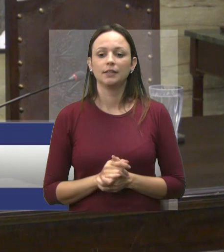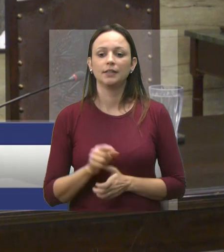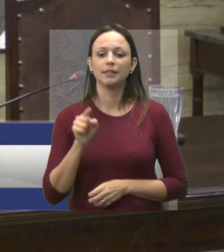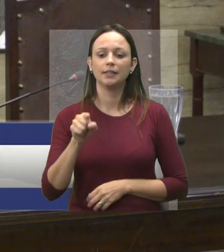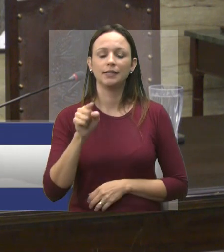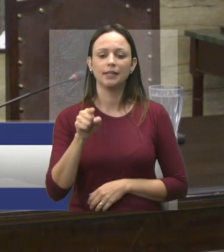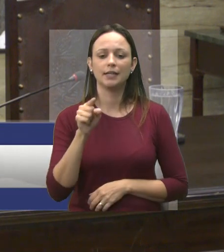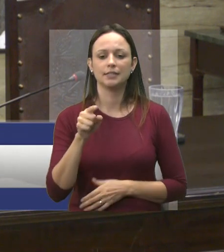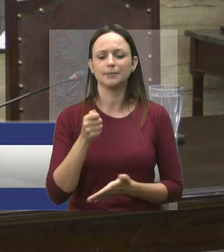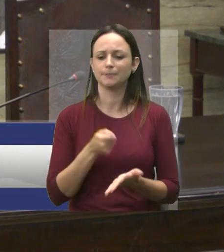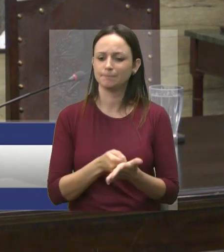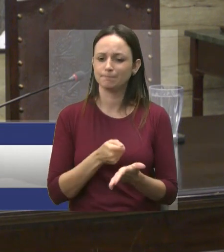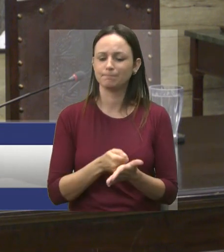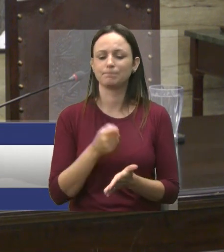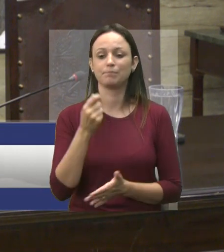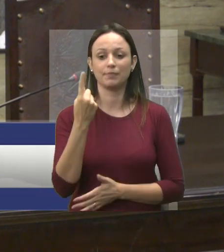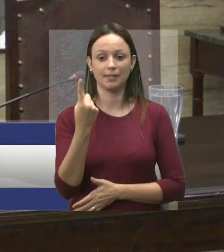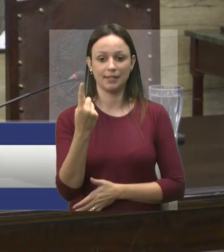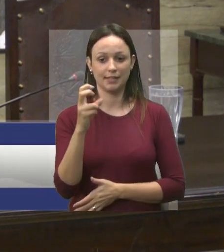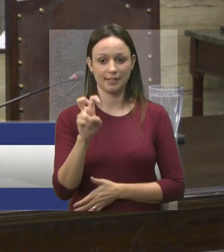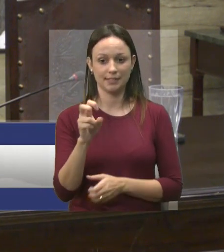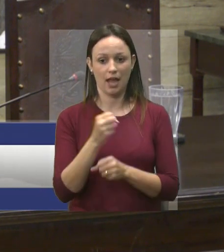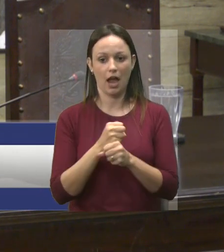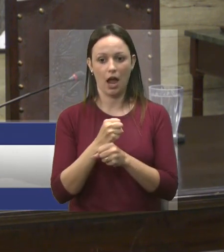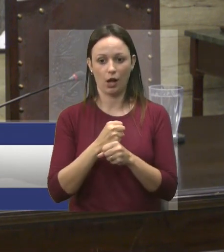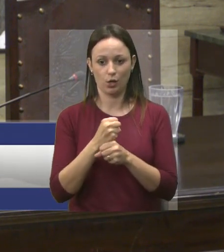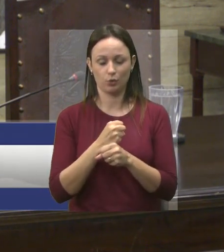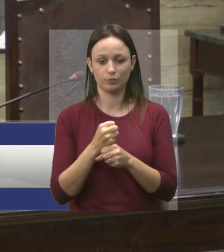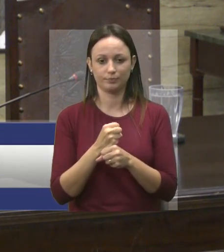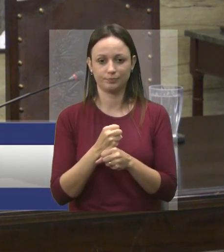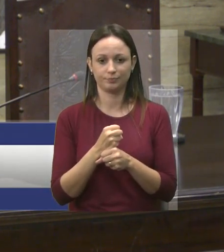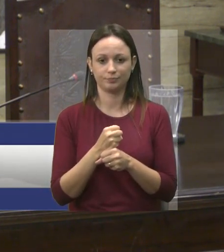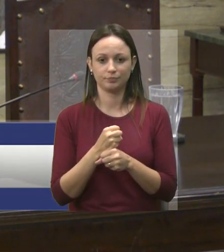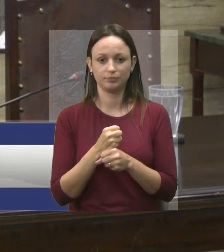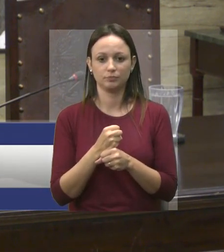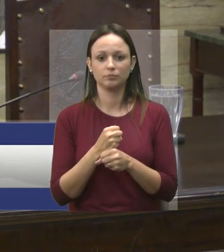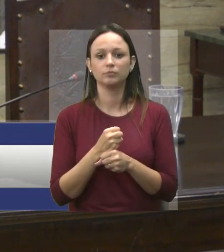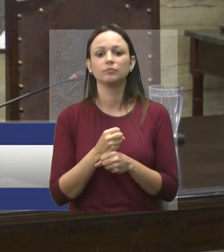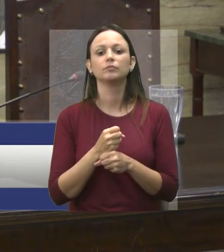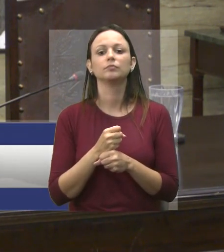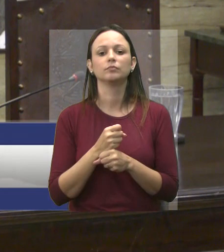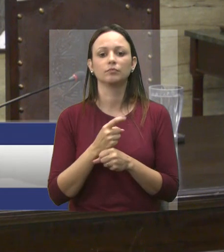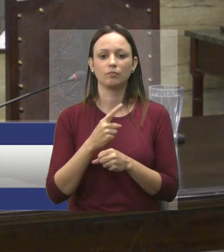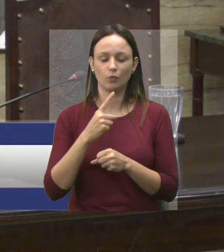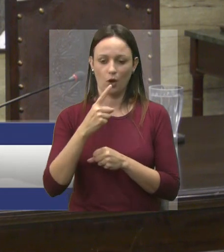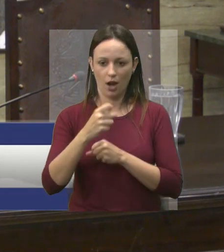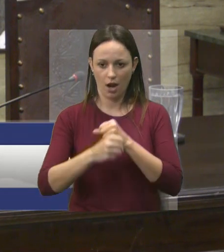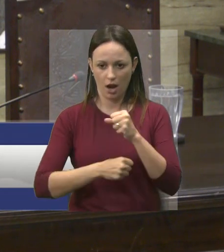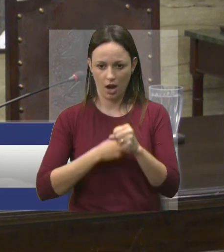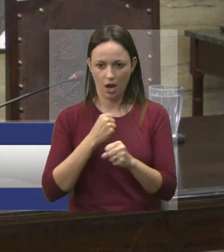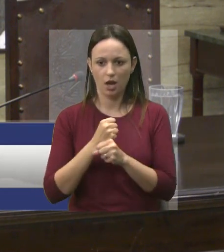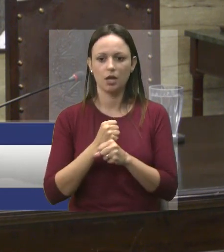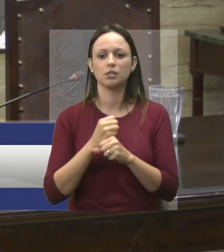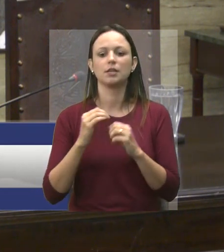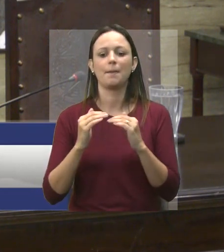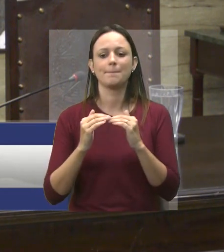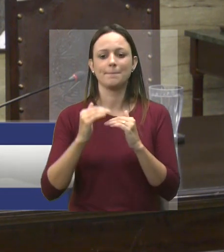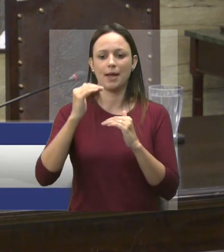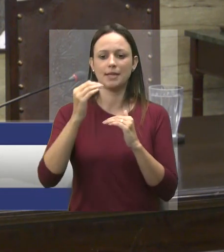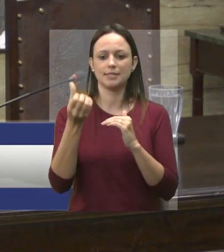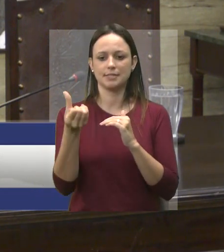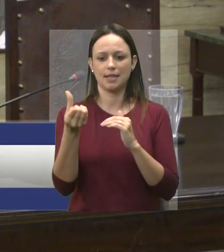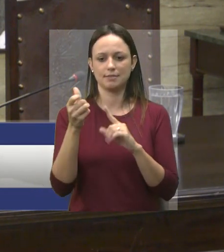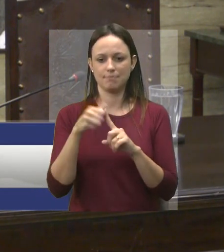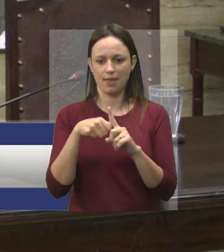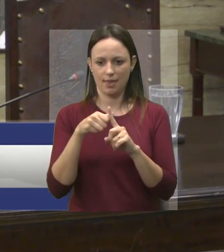Essa exigência de 15 anos, ela vai ser, todo ano, ela vai aumentar 6 meses até atingir os